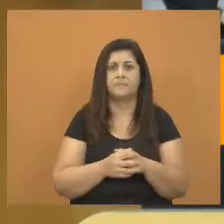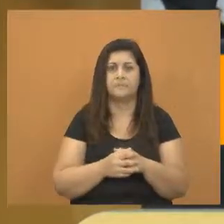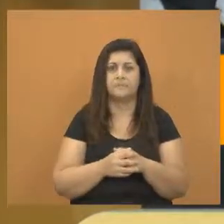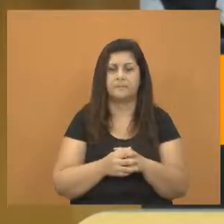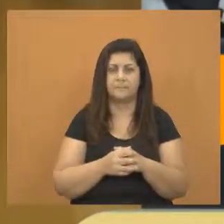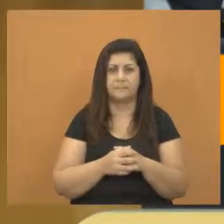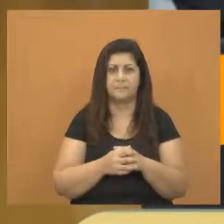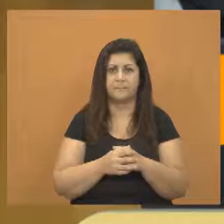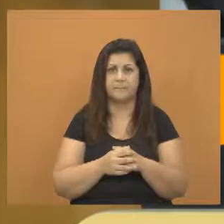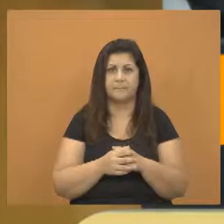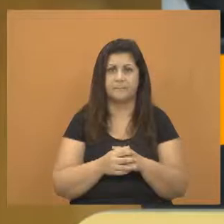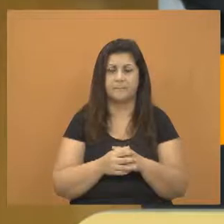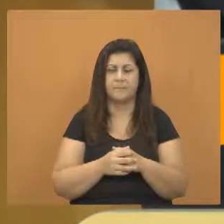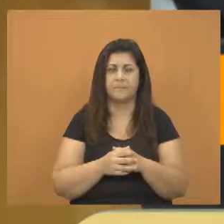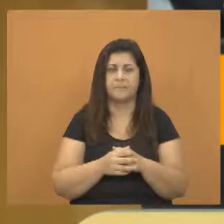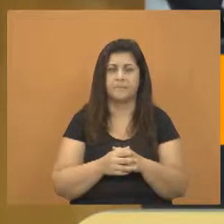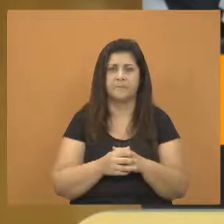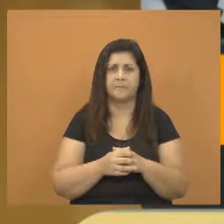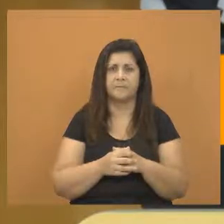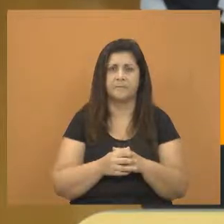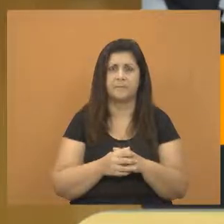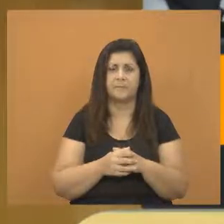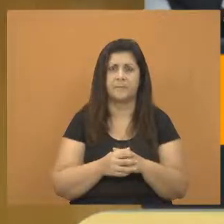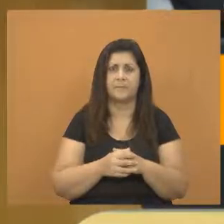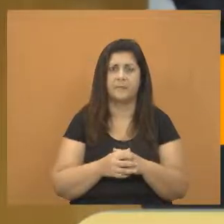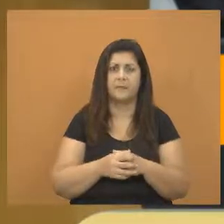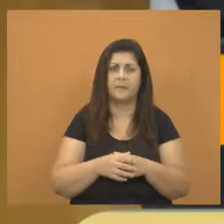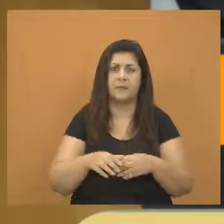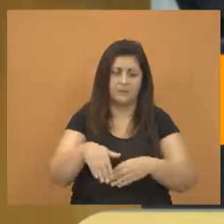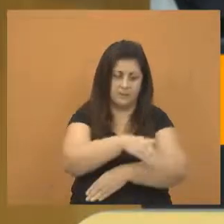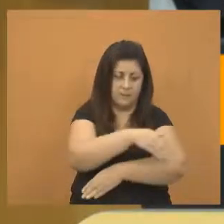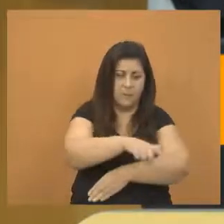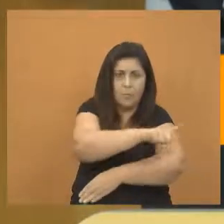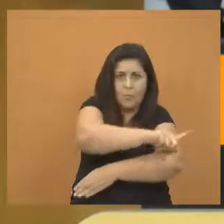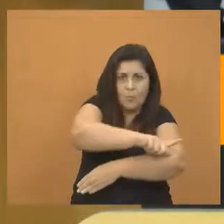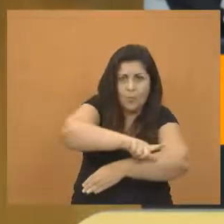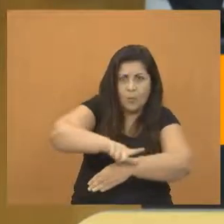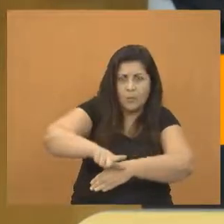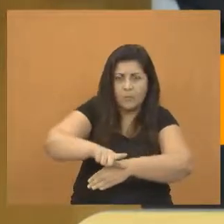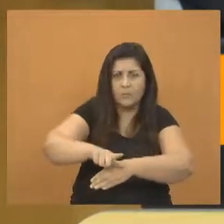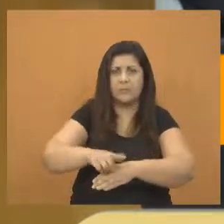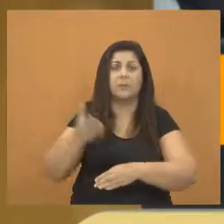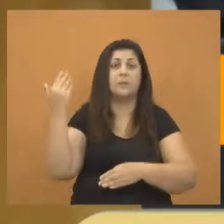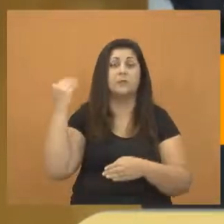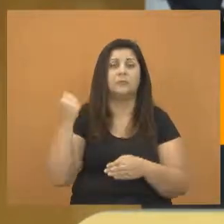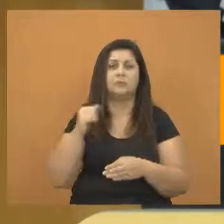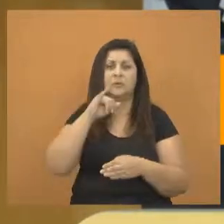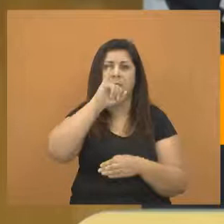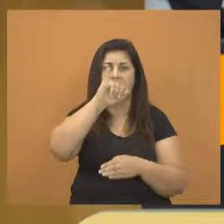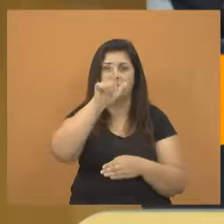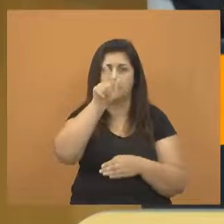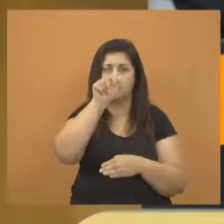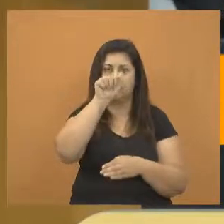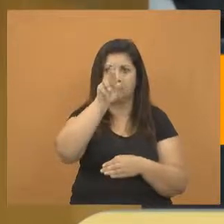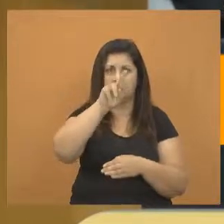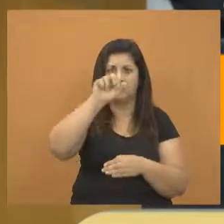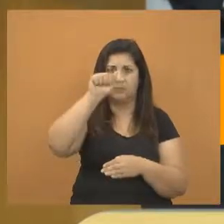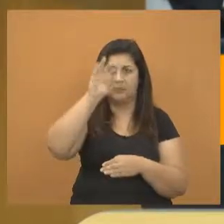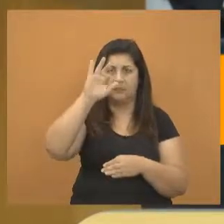R$ 5.328.206, previsto para 2020. Asfalto na antiga estrada de Igaratá, acesso ao 1º de